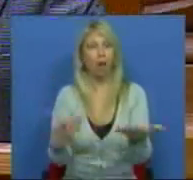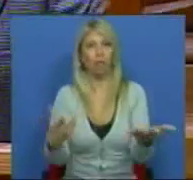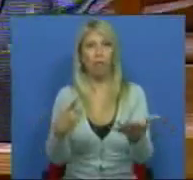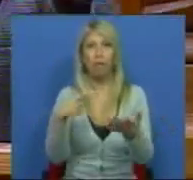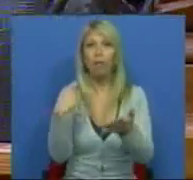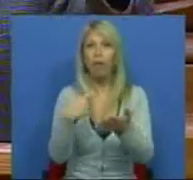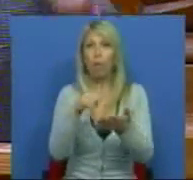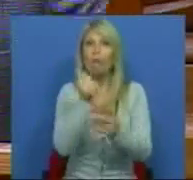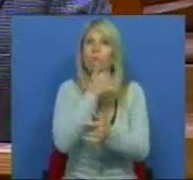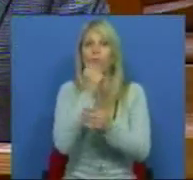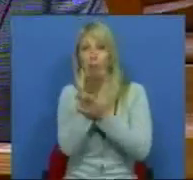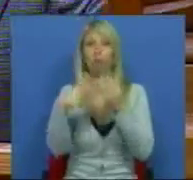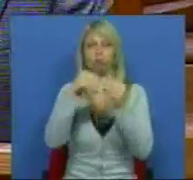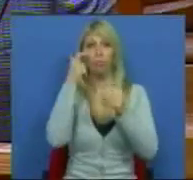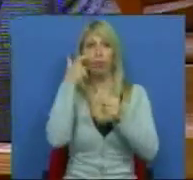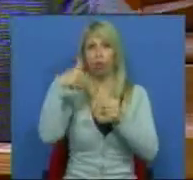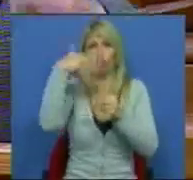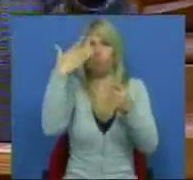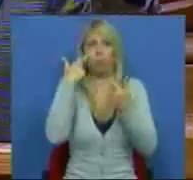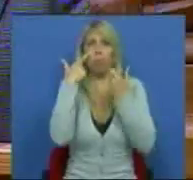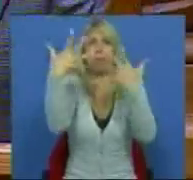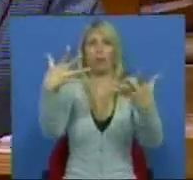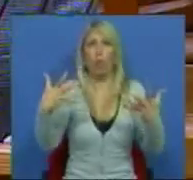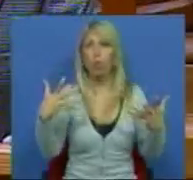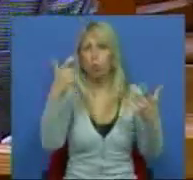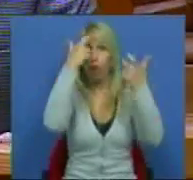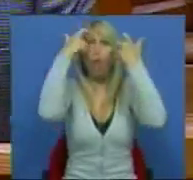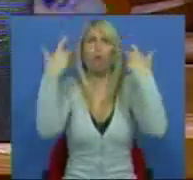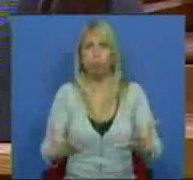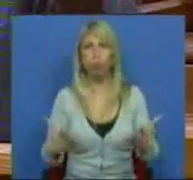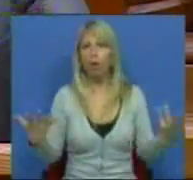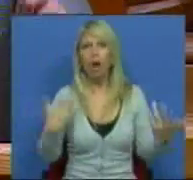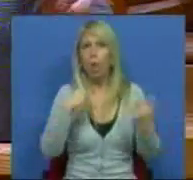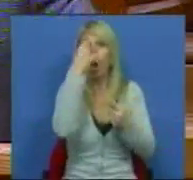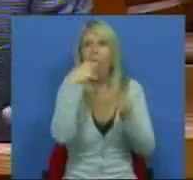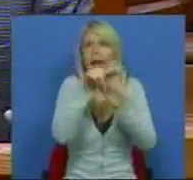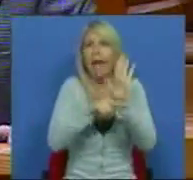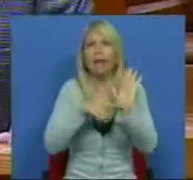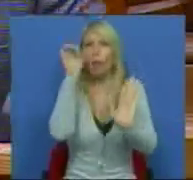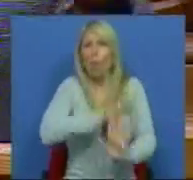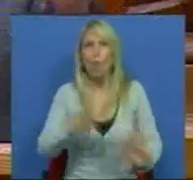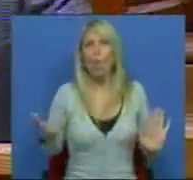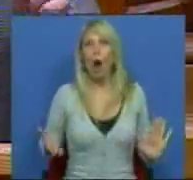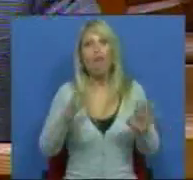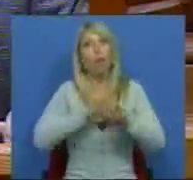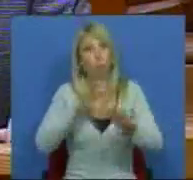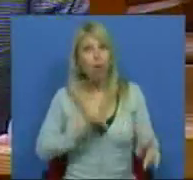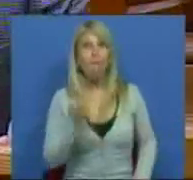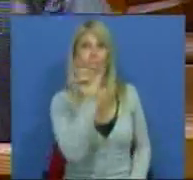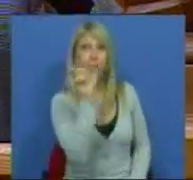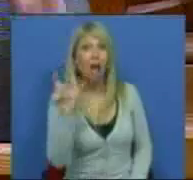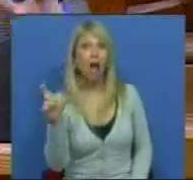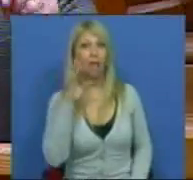espantou-se, para além do limite da admiração, era uma medida antiética. Pois é exatamente com essas palavras, com a sua